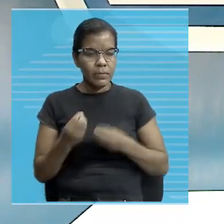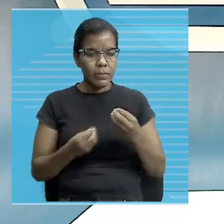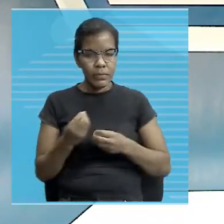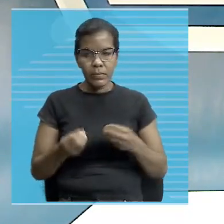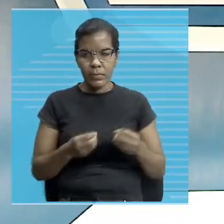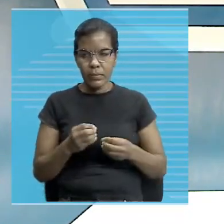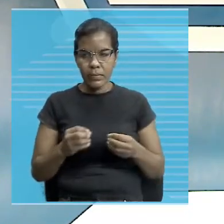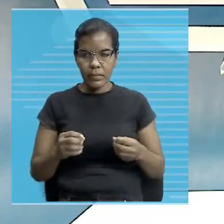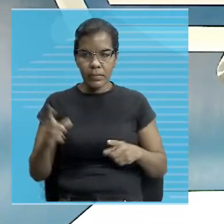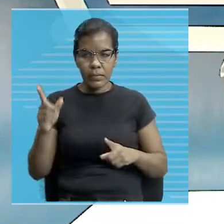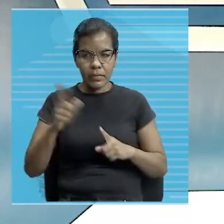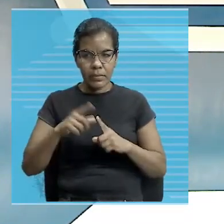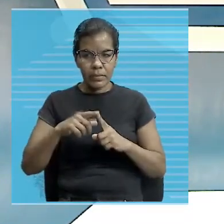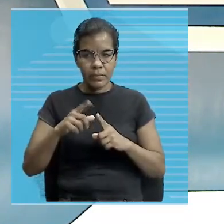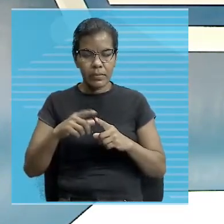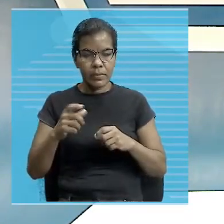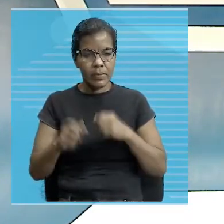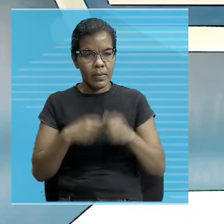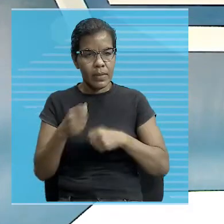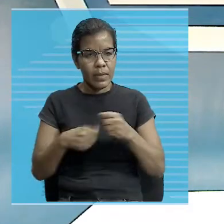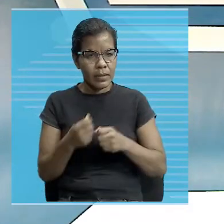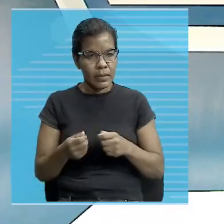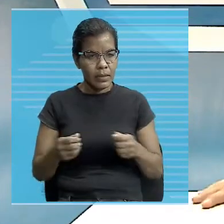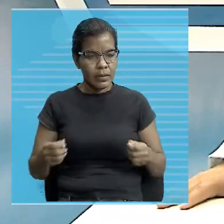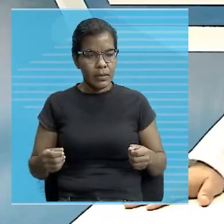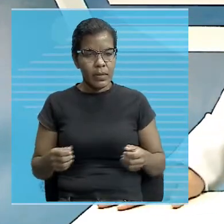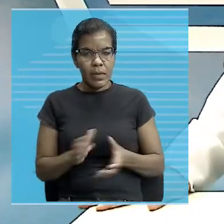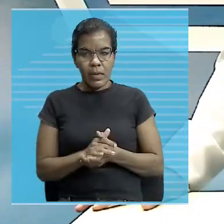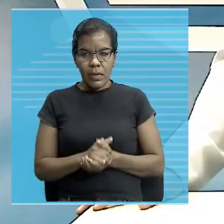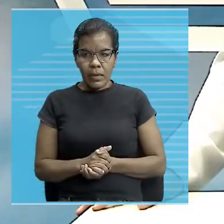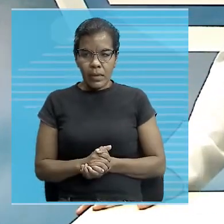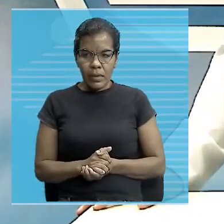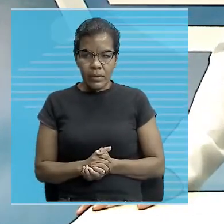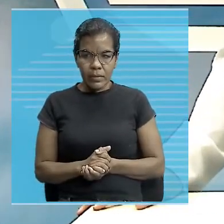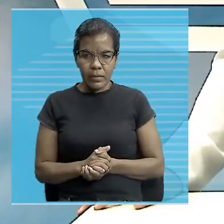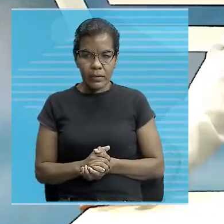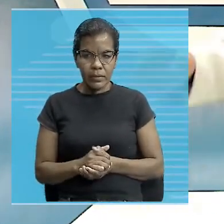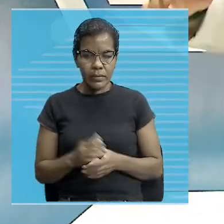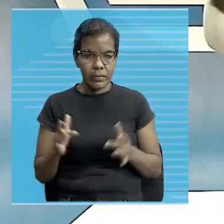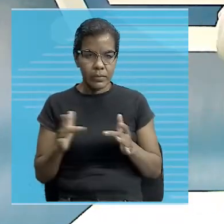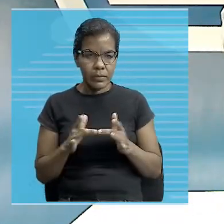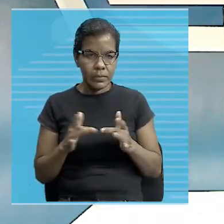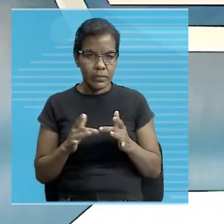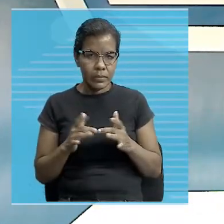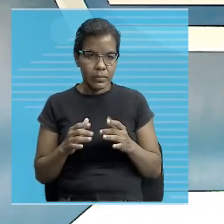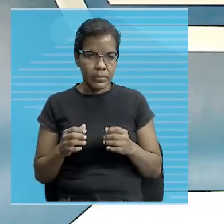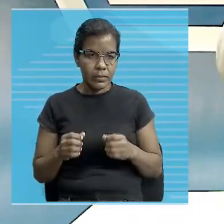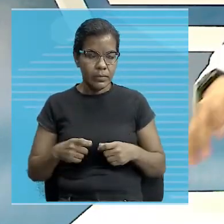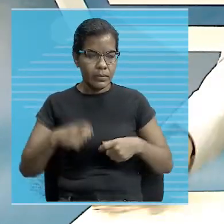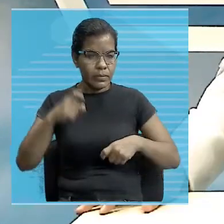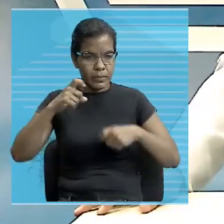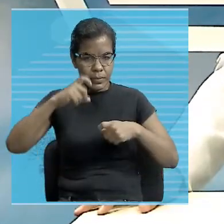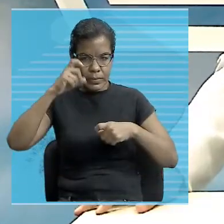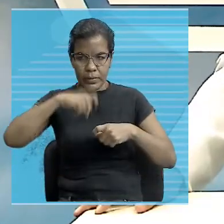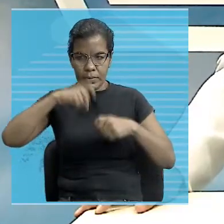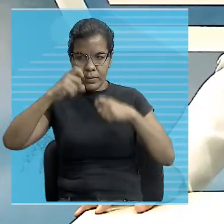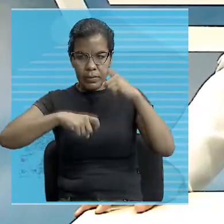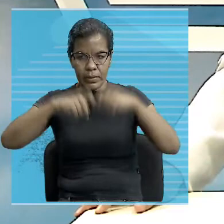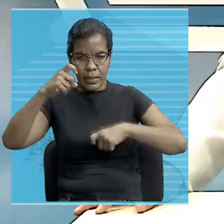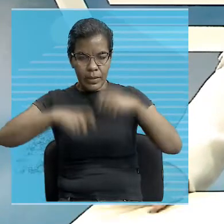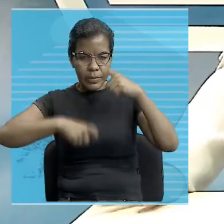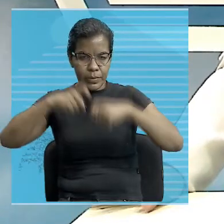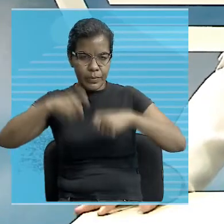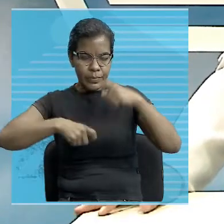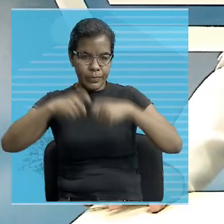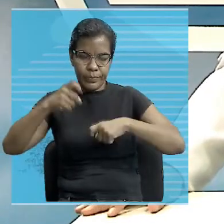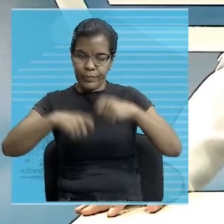forma básica de reprodução, de contágio, desculpa, não é? Obviamente, o sexo.